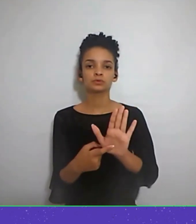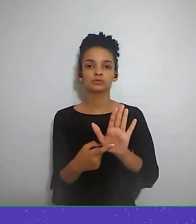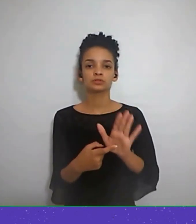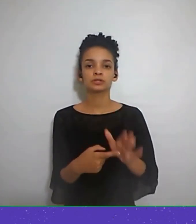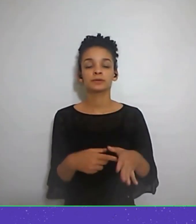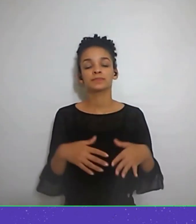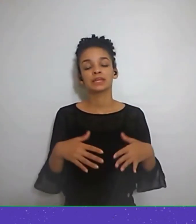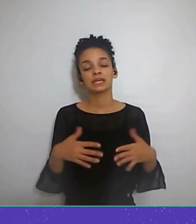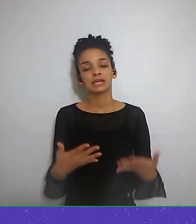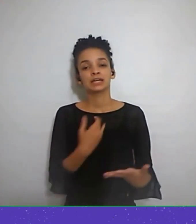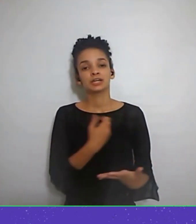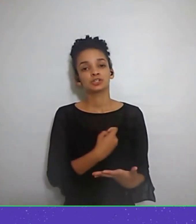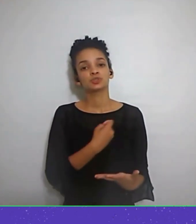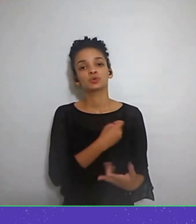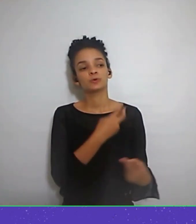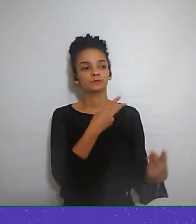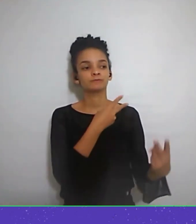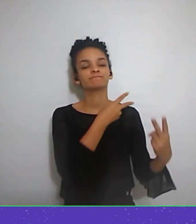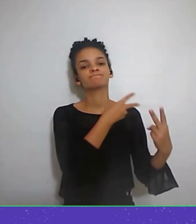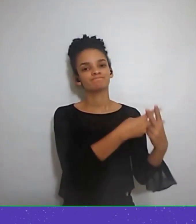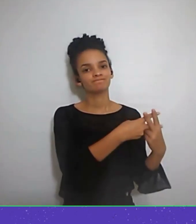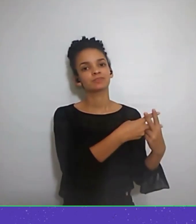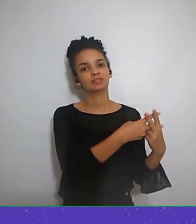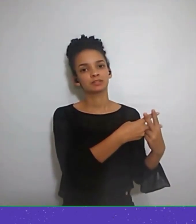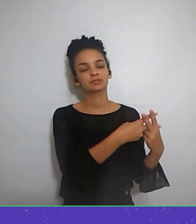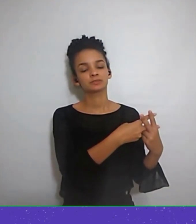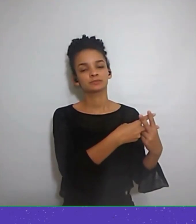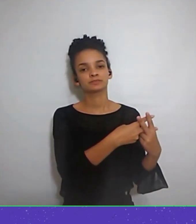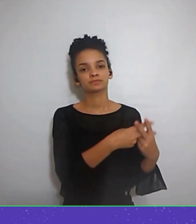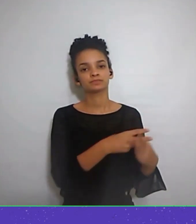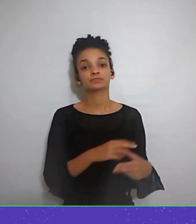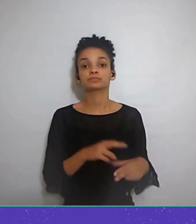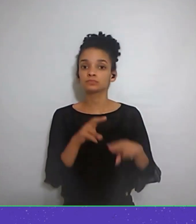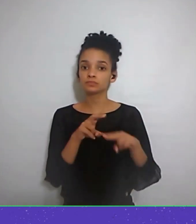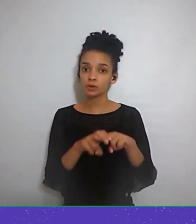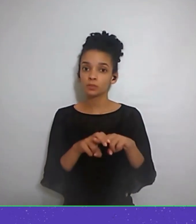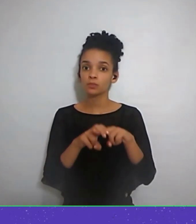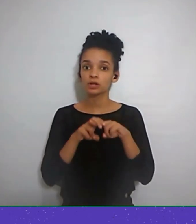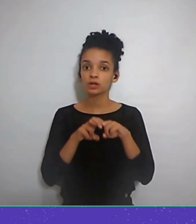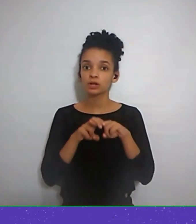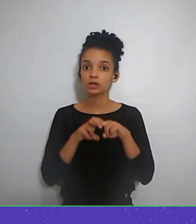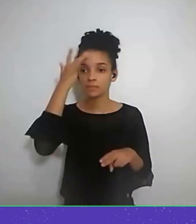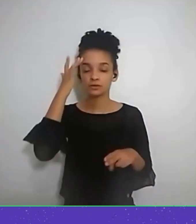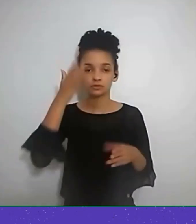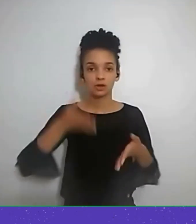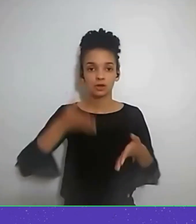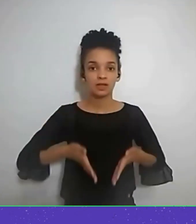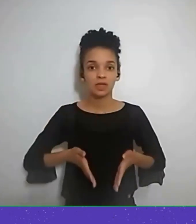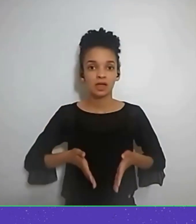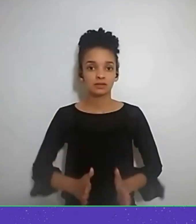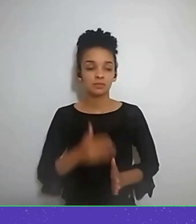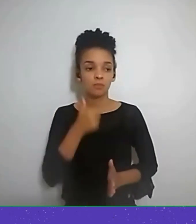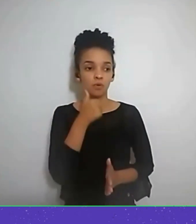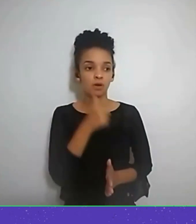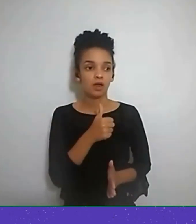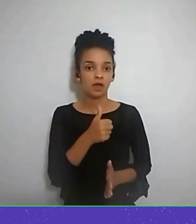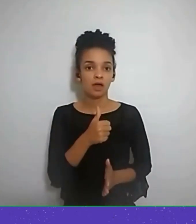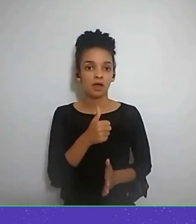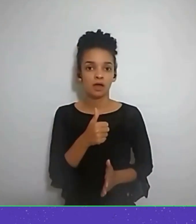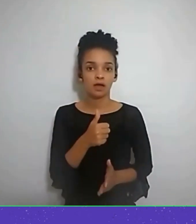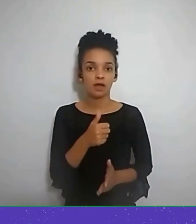Por isso Jesus disse: entre os nascidos de mulher, ninguém apareceu maior do que João Batista, porque ele foi o único profeta